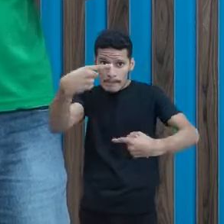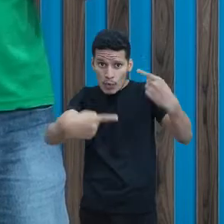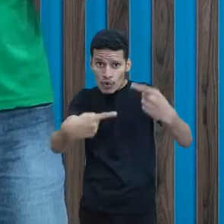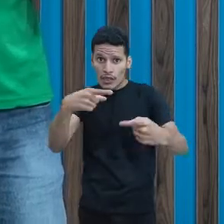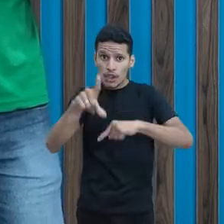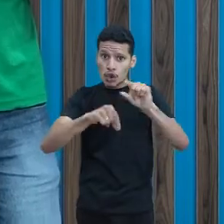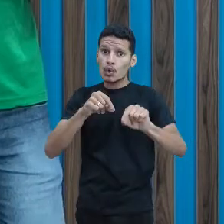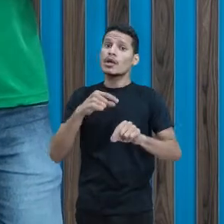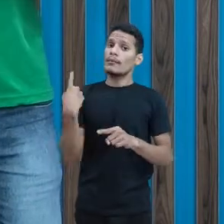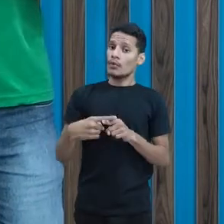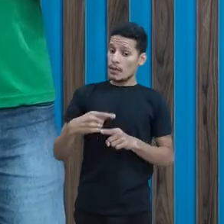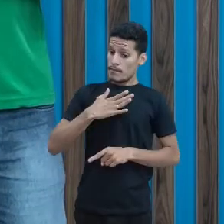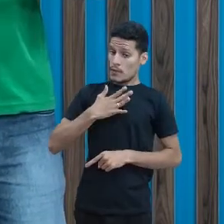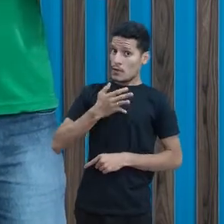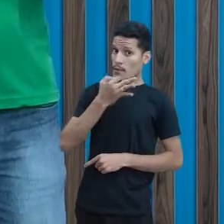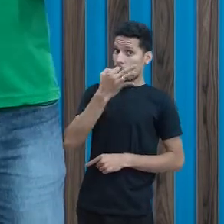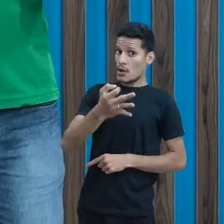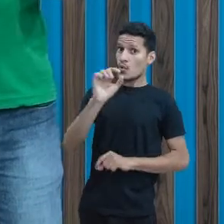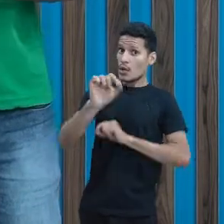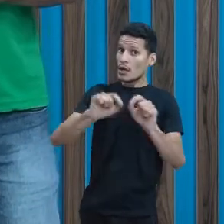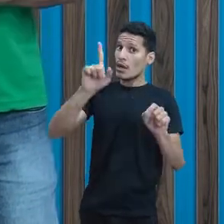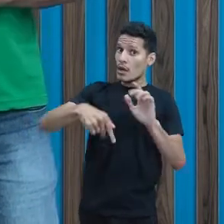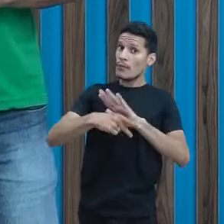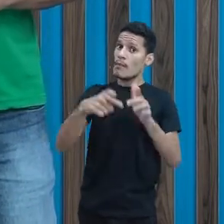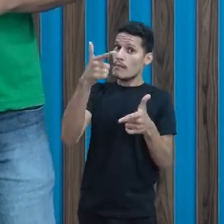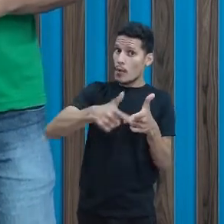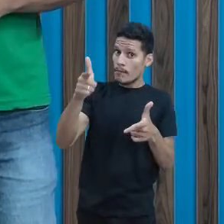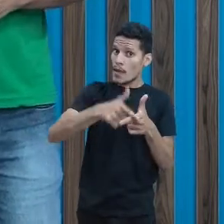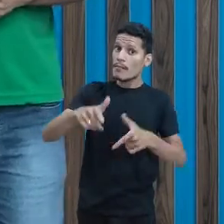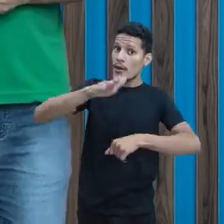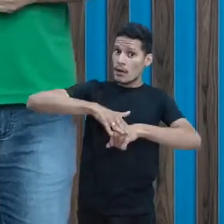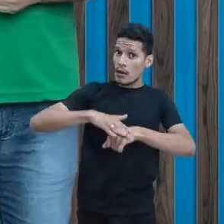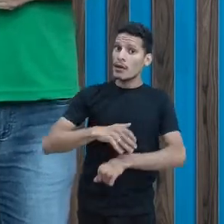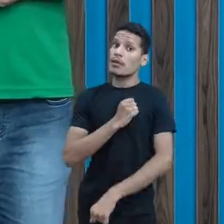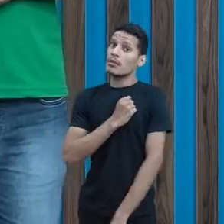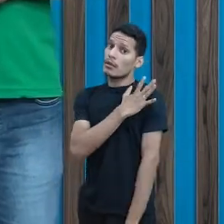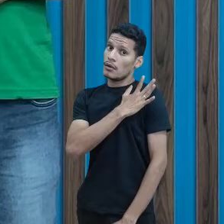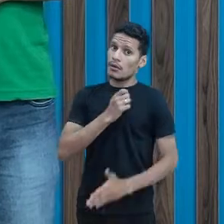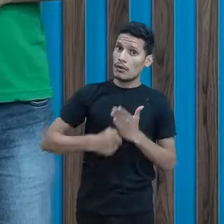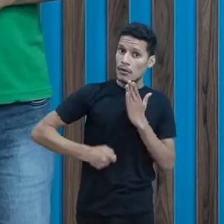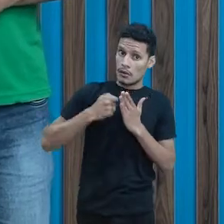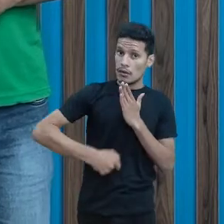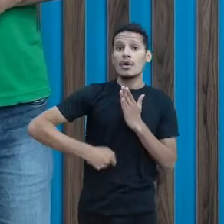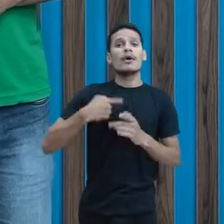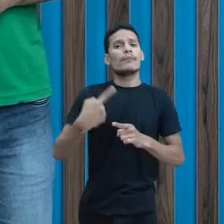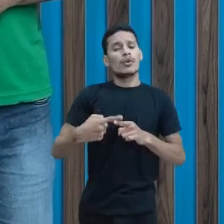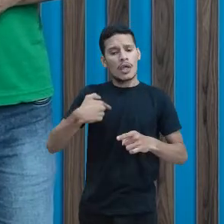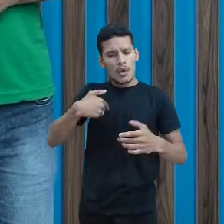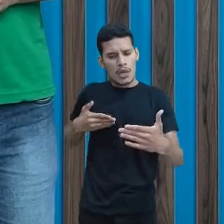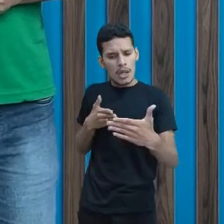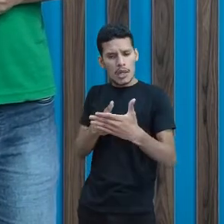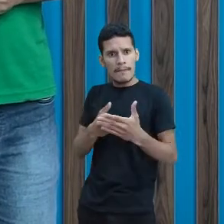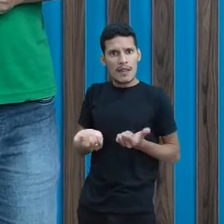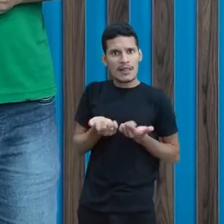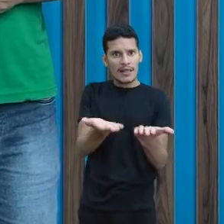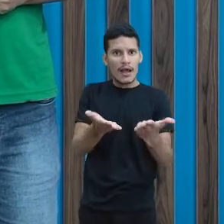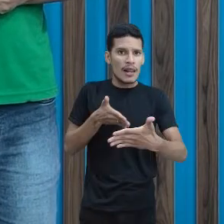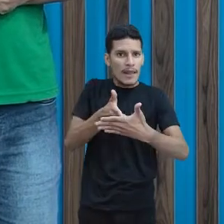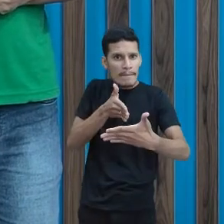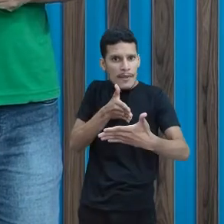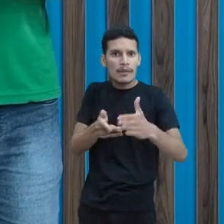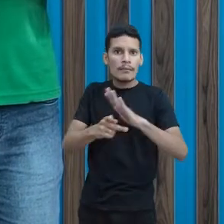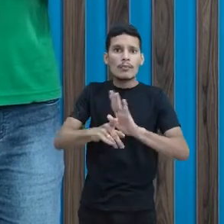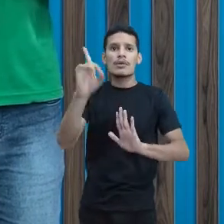na minha avaliação, o aspecto mais danoso de uma ditadura, porque eu limito o direito das pessoas, mas aí o que